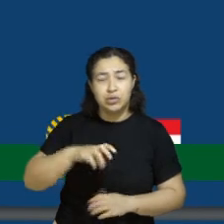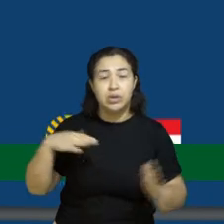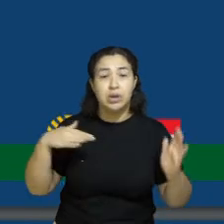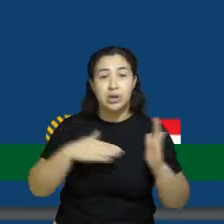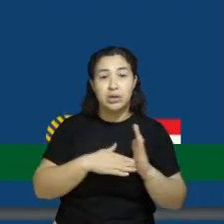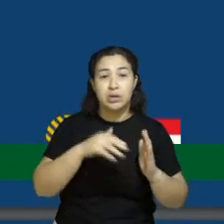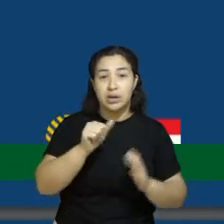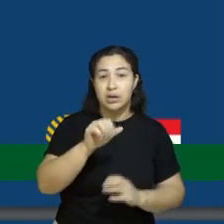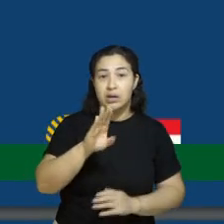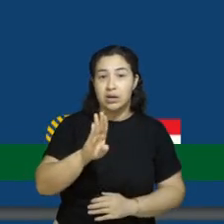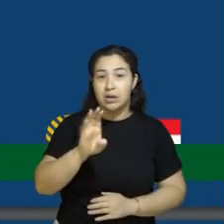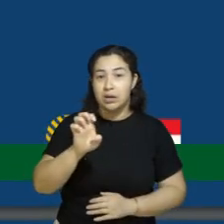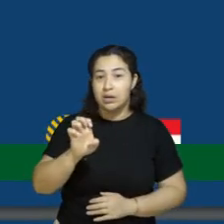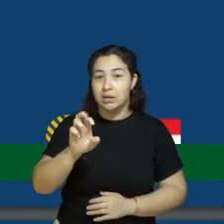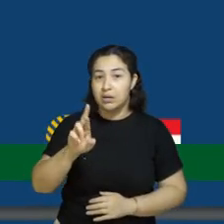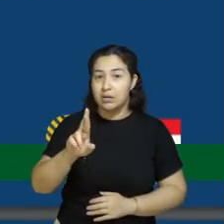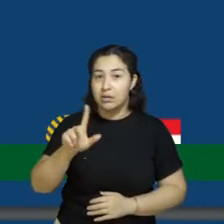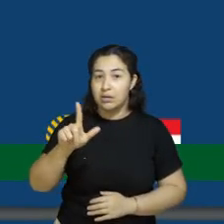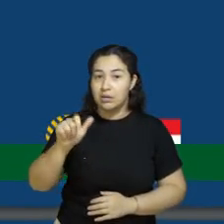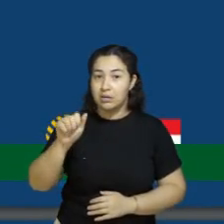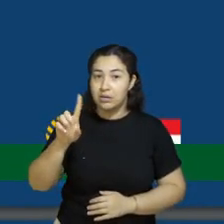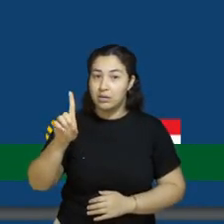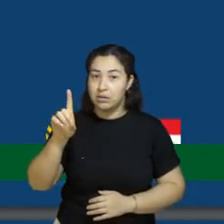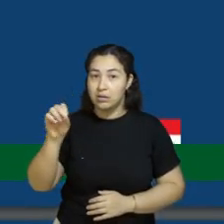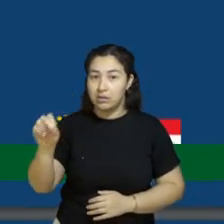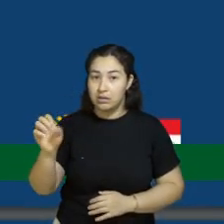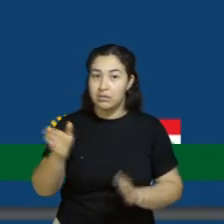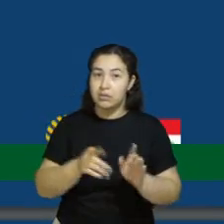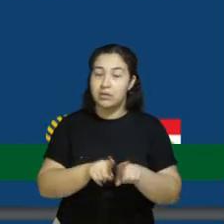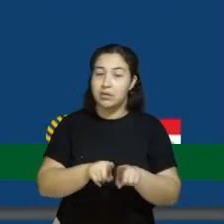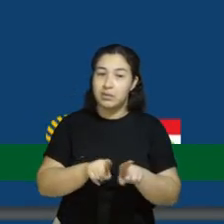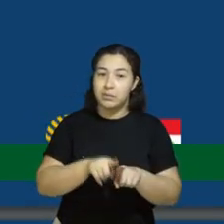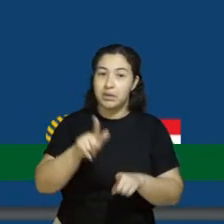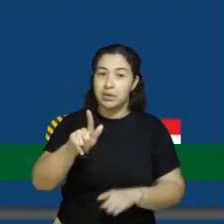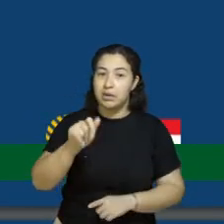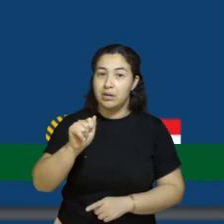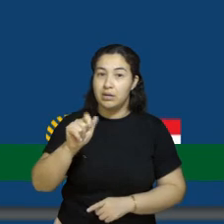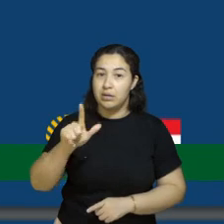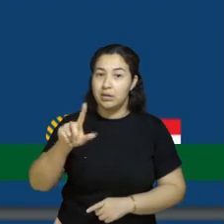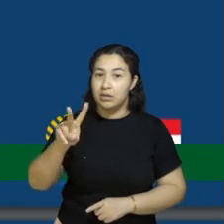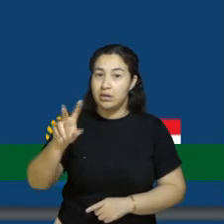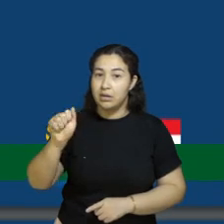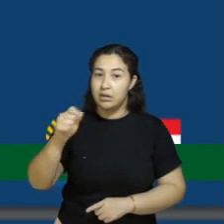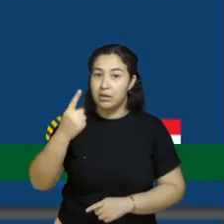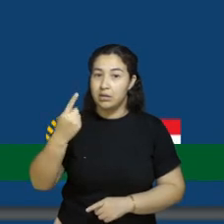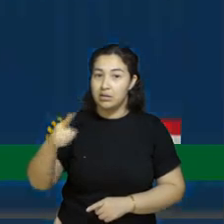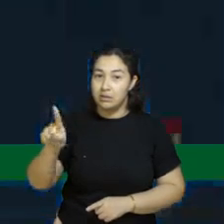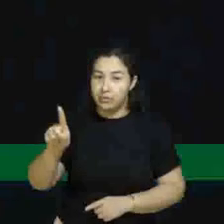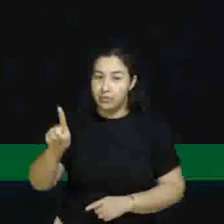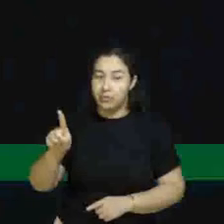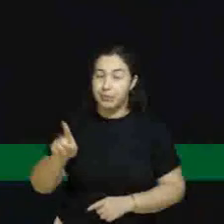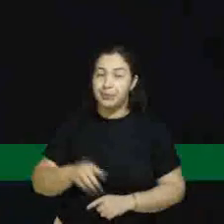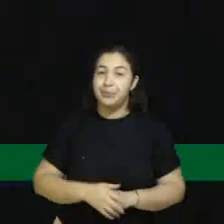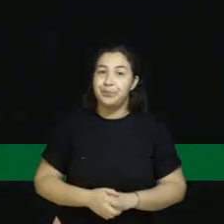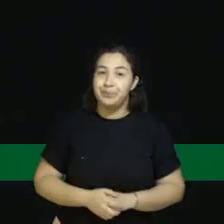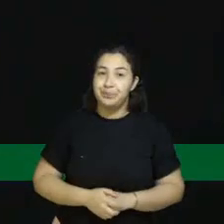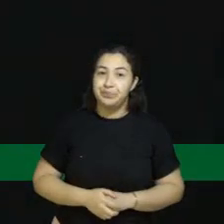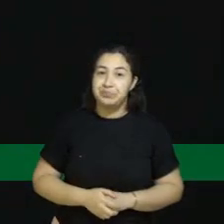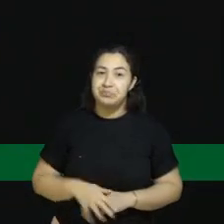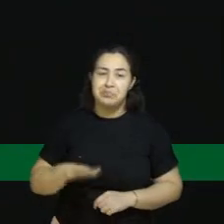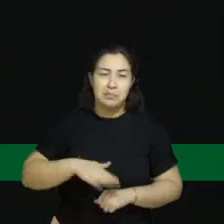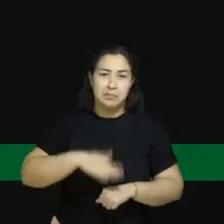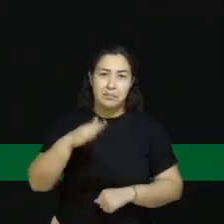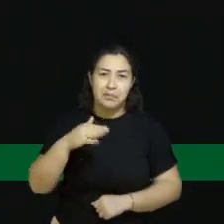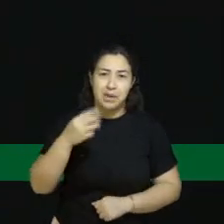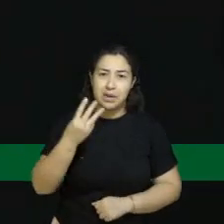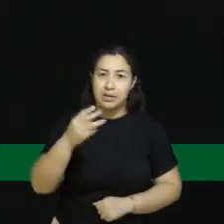investimento de 57 milhões, atendendo Abelardo Luz, Galvão, Passo de Maio e São Domingos. Então, atende aí uma ordem de mais de 30 mil